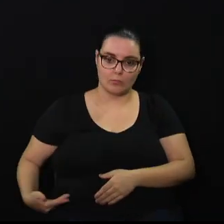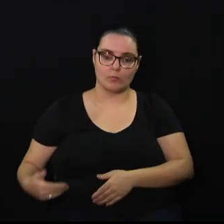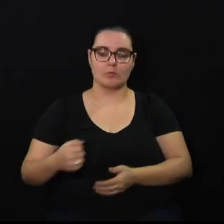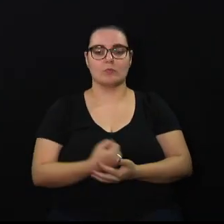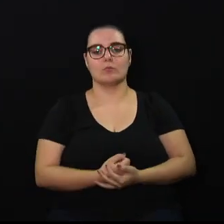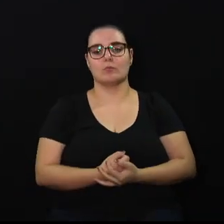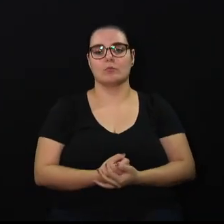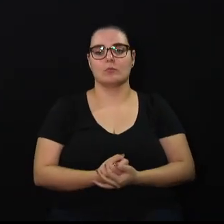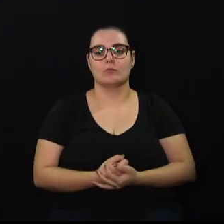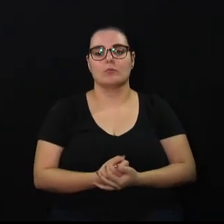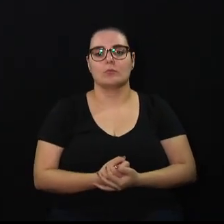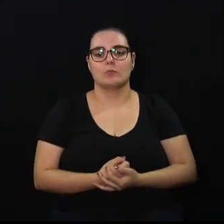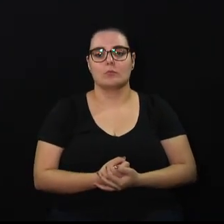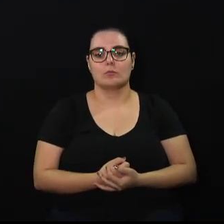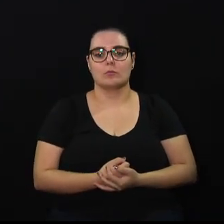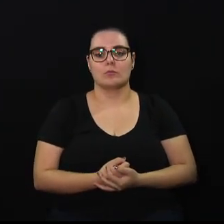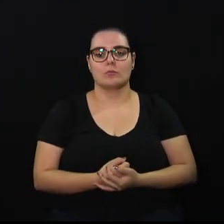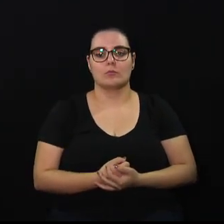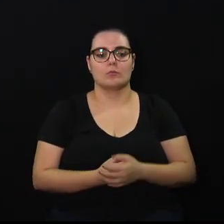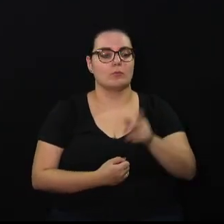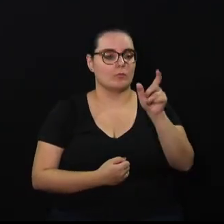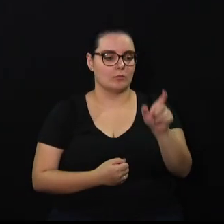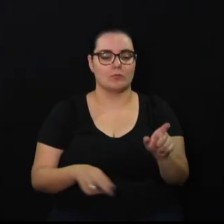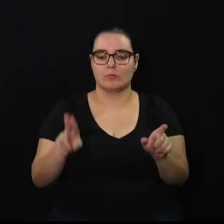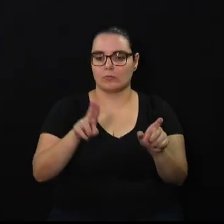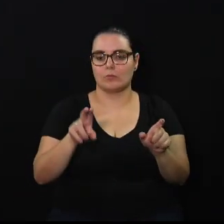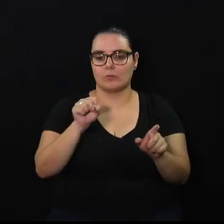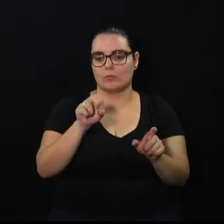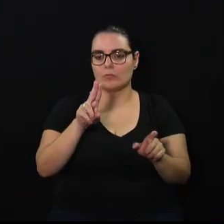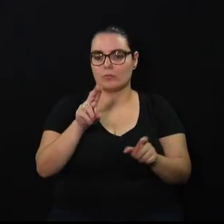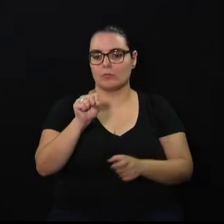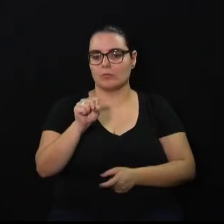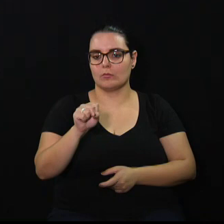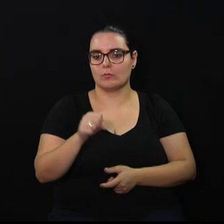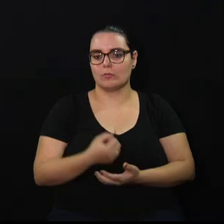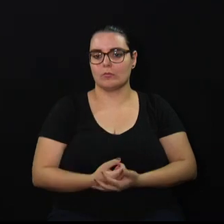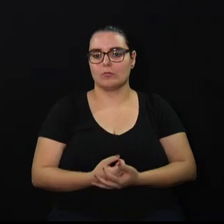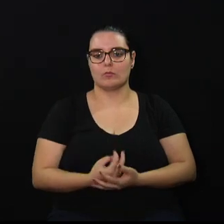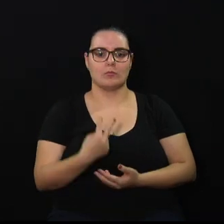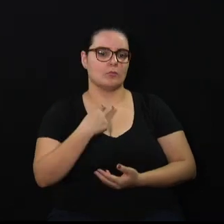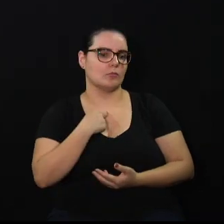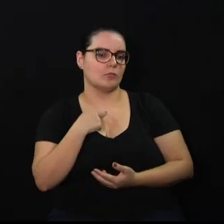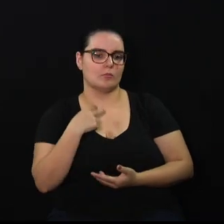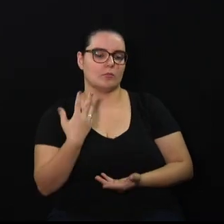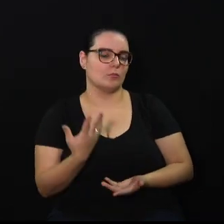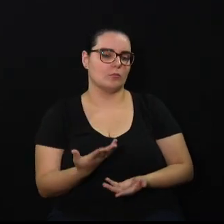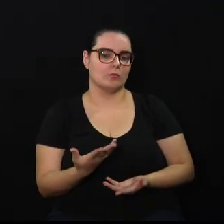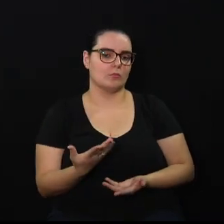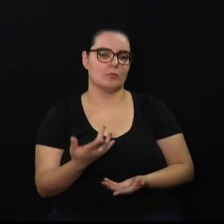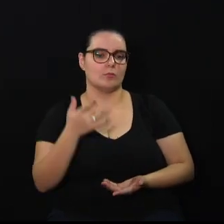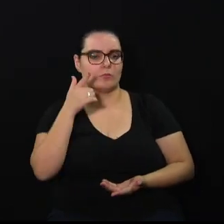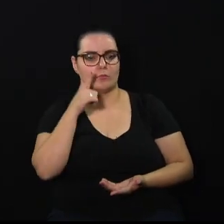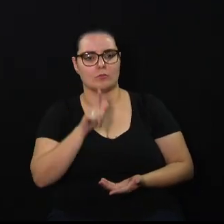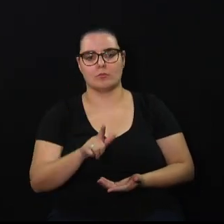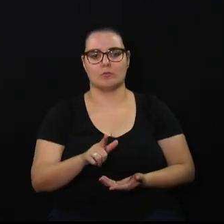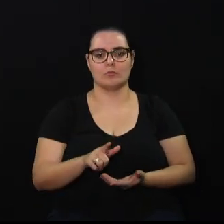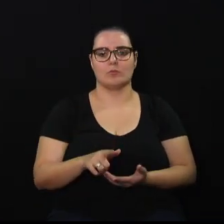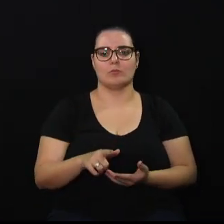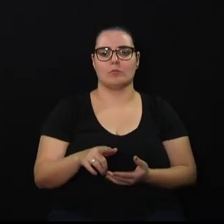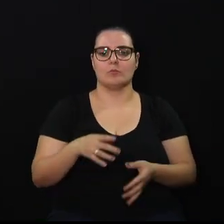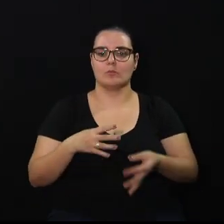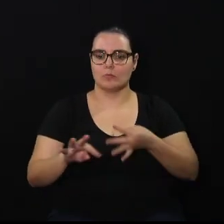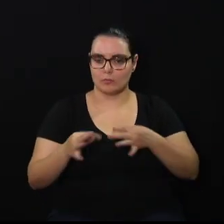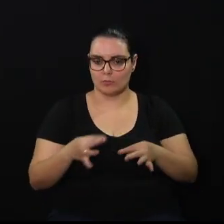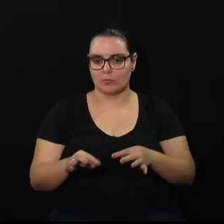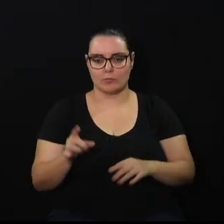porque a pessoa tem a usuária do sus que ela não vai poder chegar e conseguir essa esse tratamento no